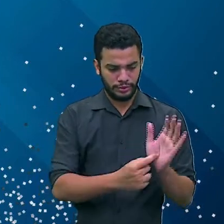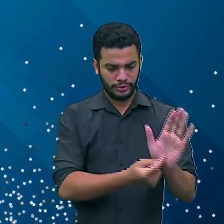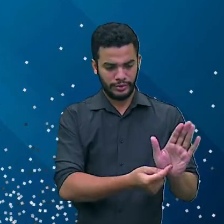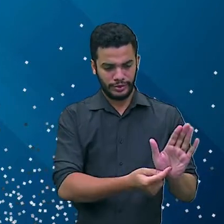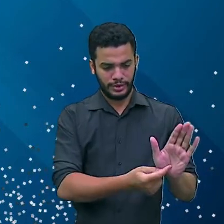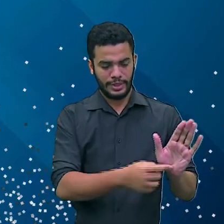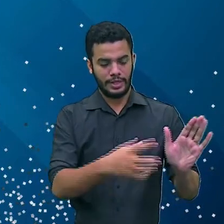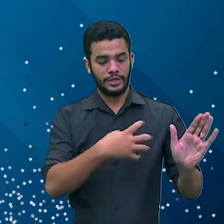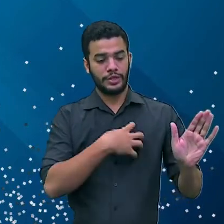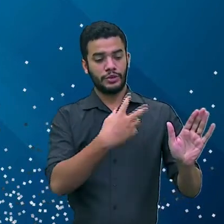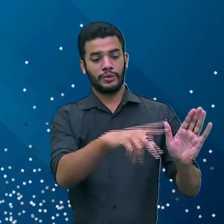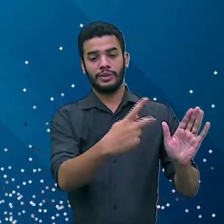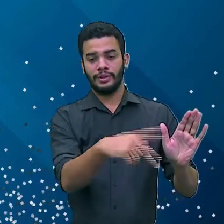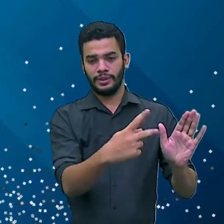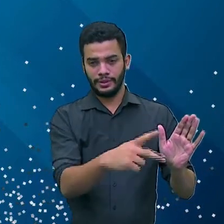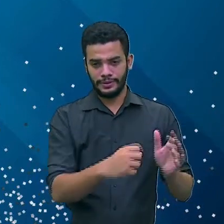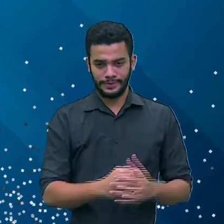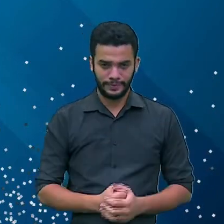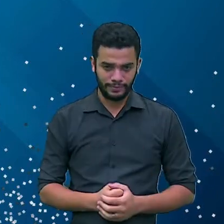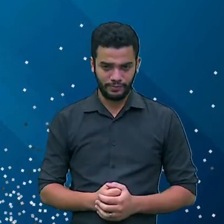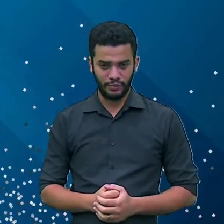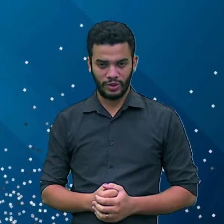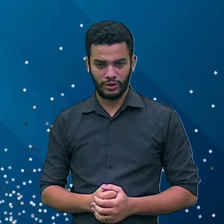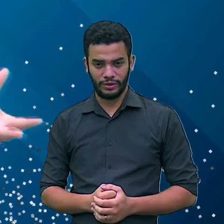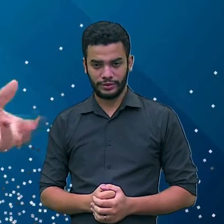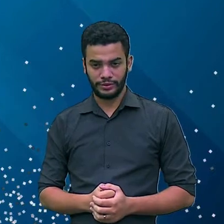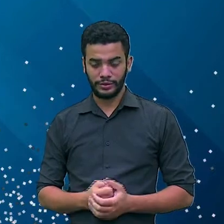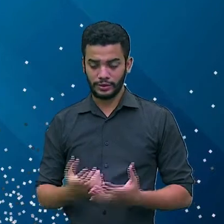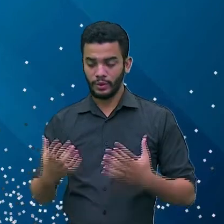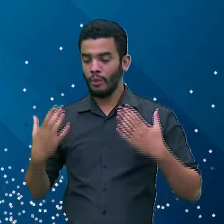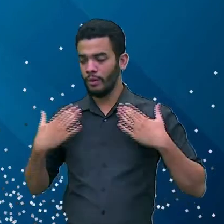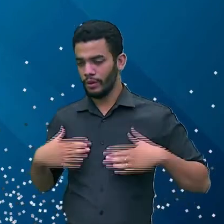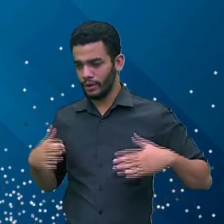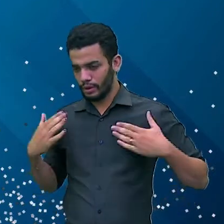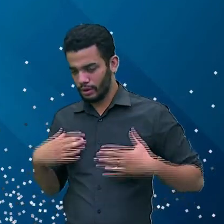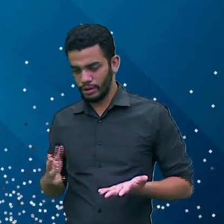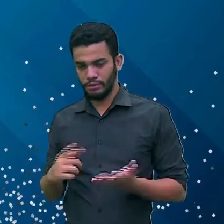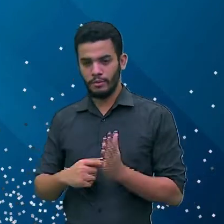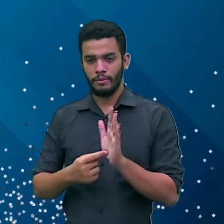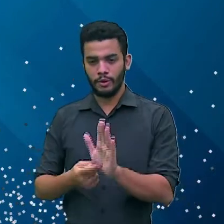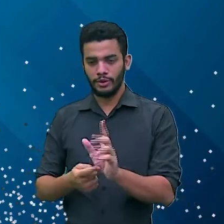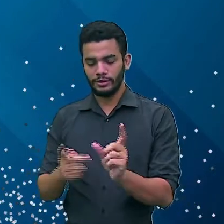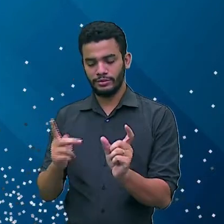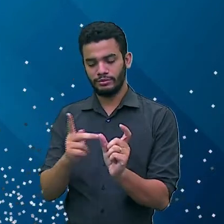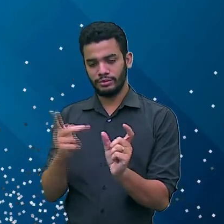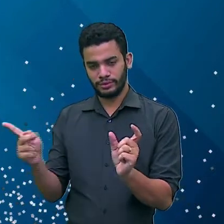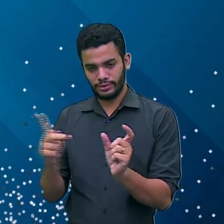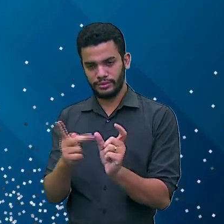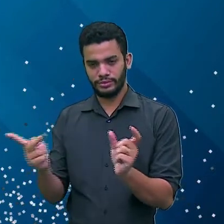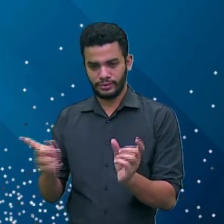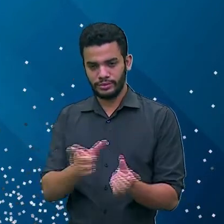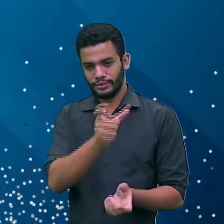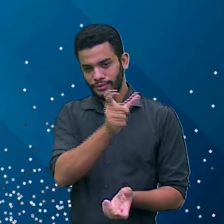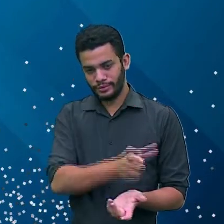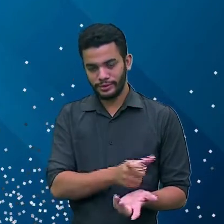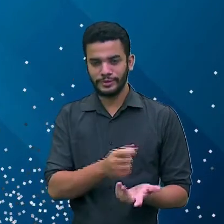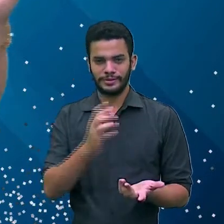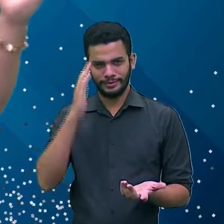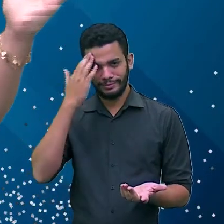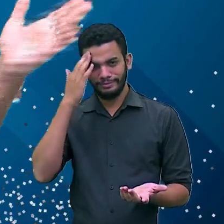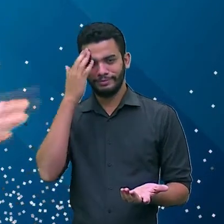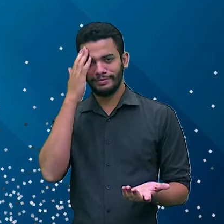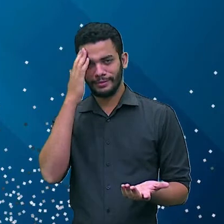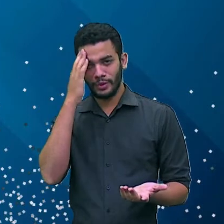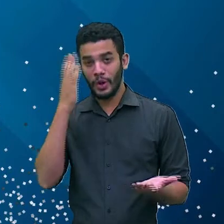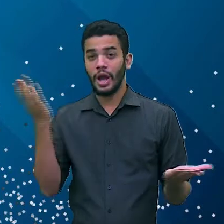dessa forma, o dócil e o calmo representam o predicativo do sujeito. Ah,